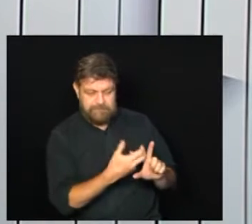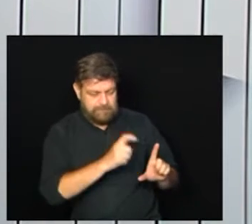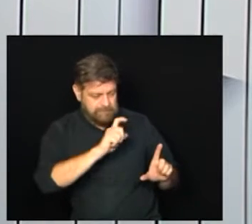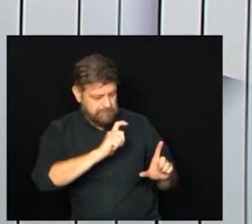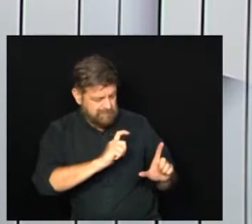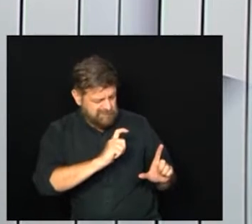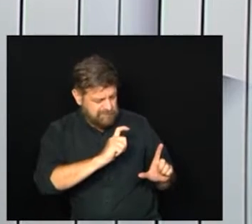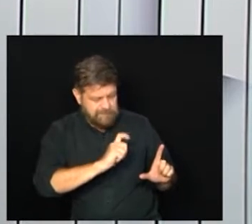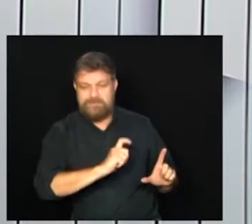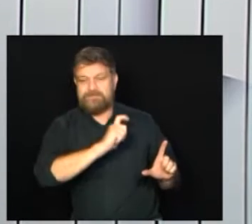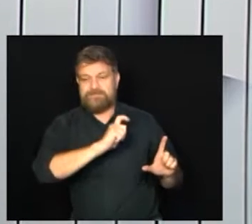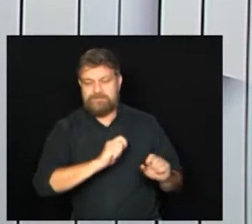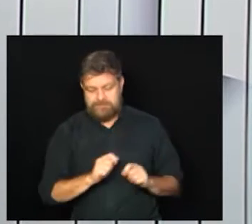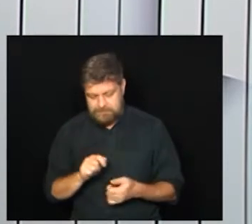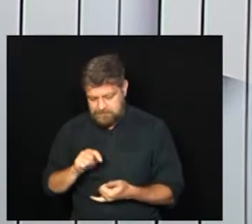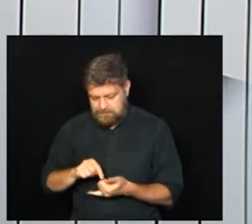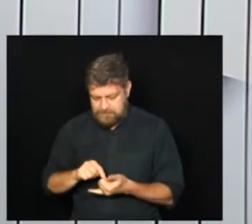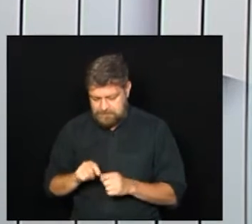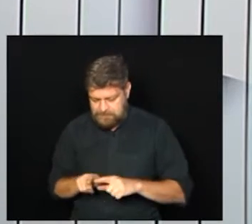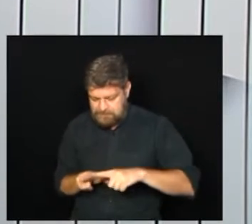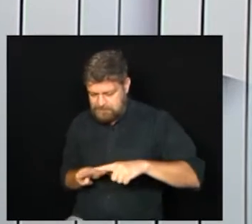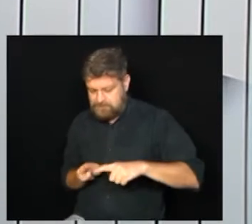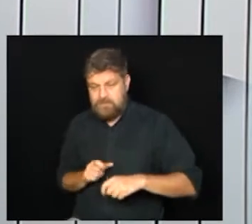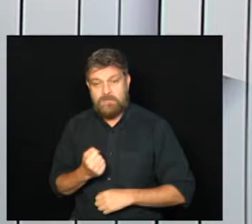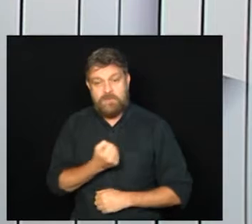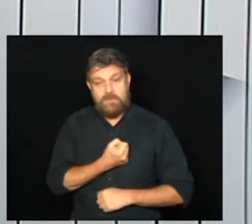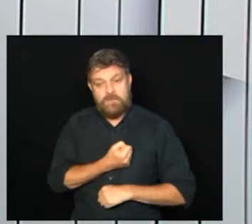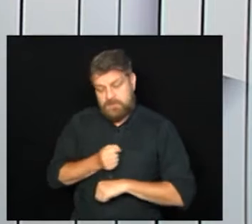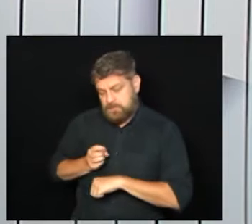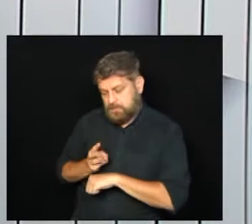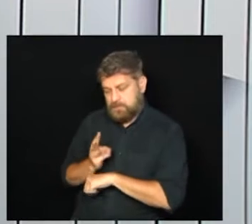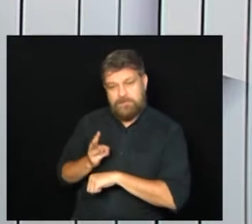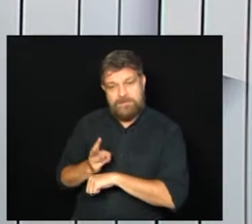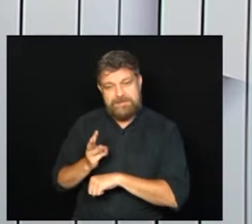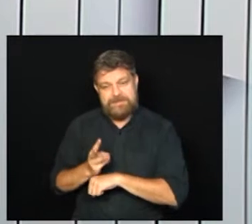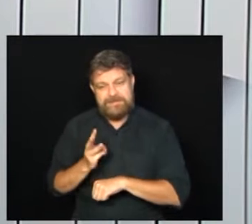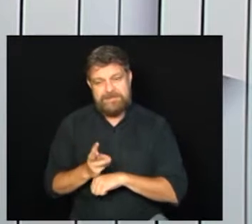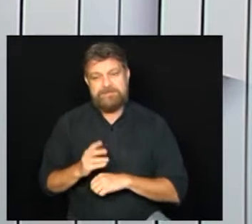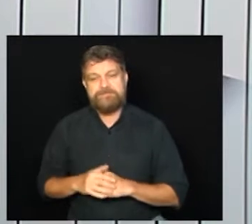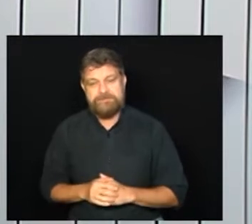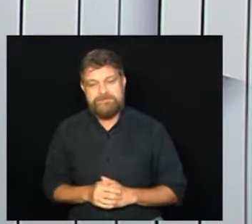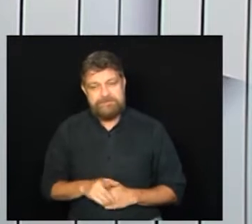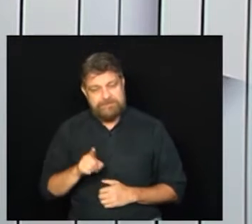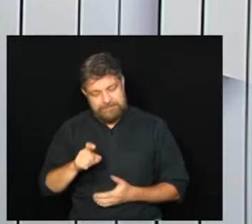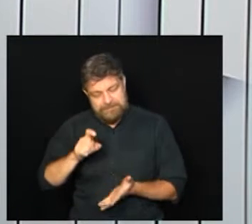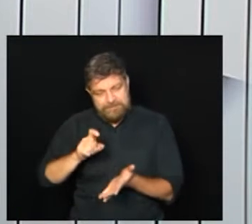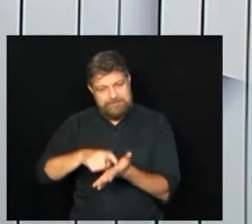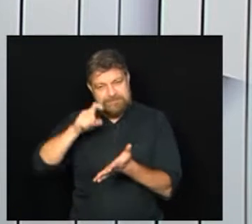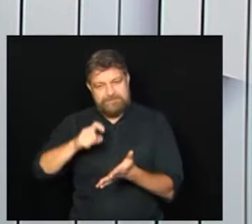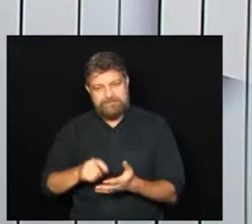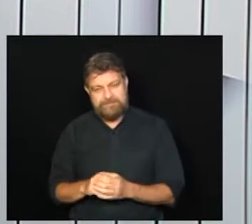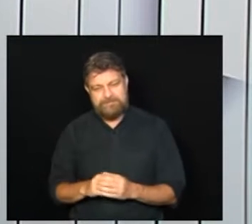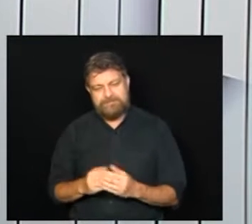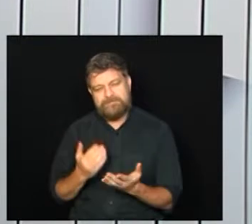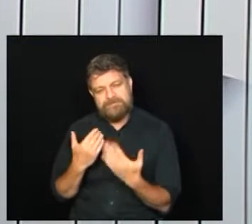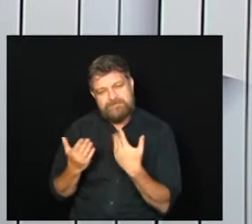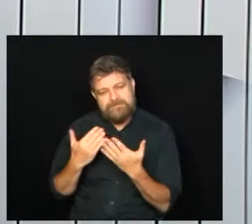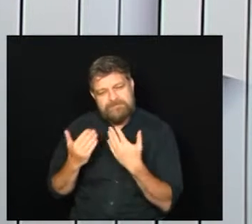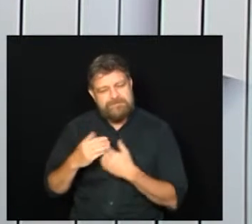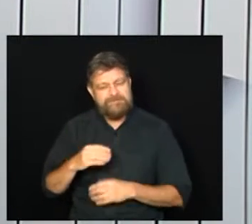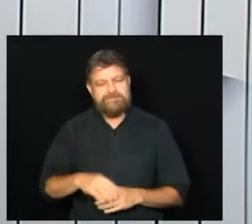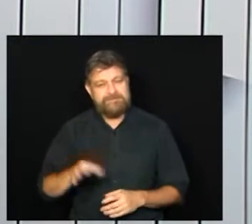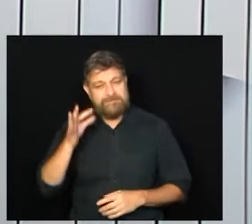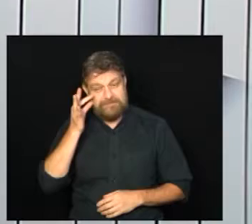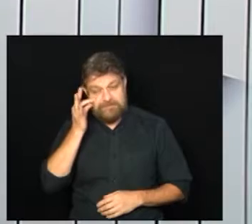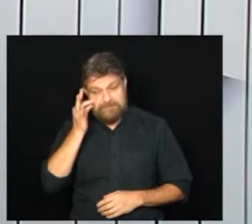Code. E aí já vai aparecer na tela do seu celular o WhatsApp da TV Câmara Campinas. Você aperta que a gente conversa ao